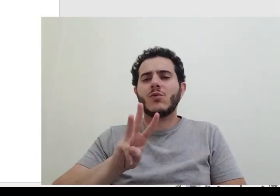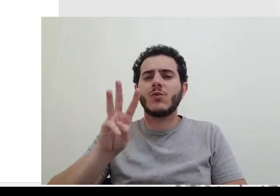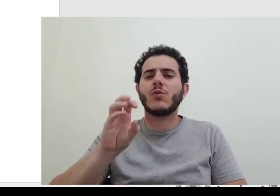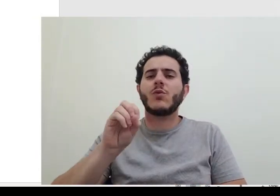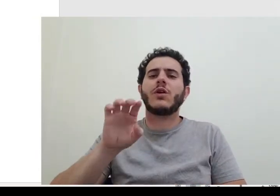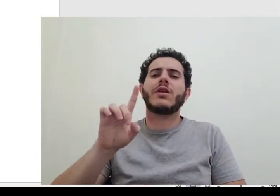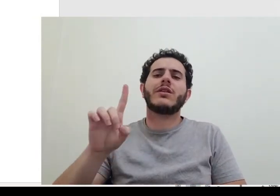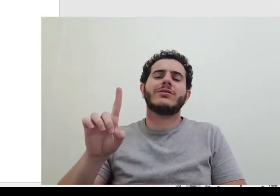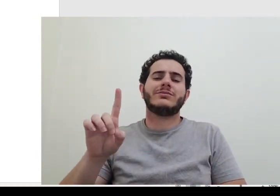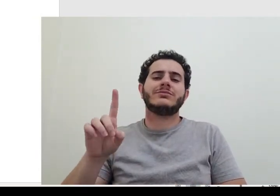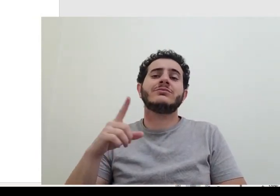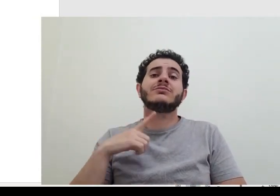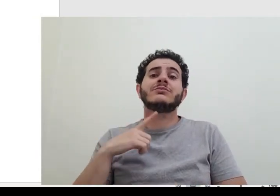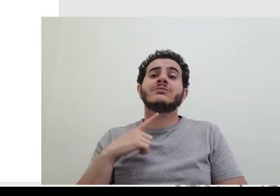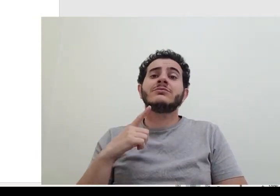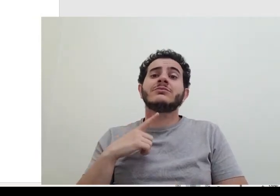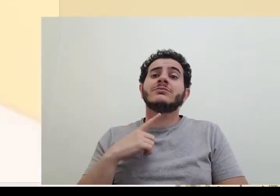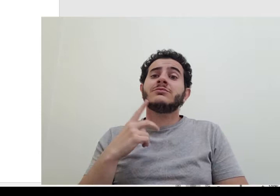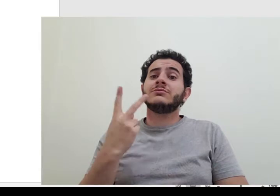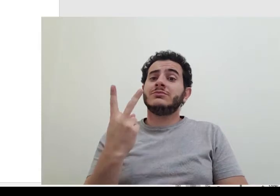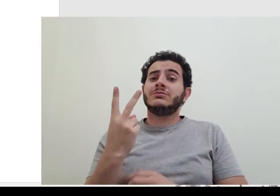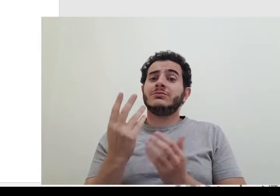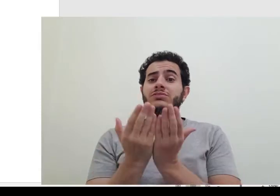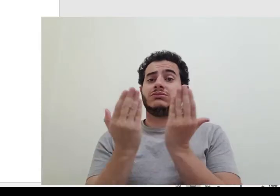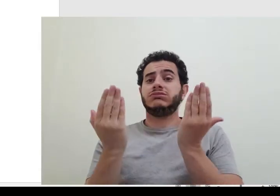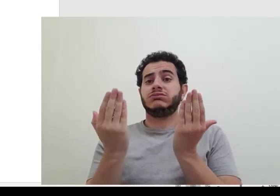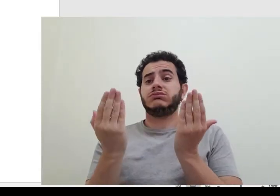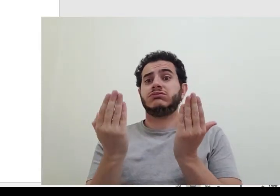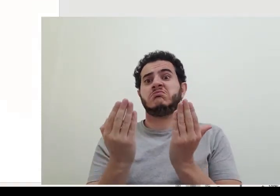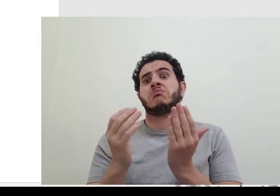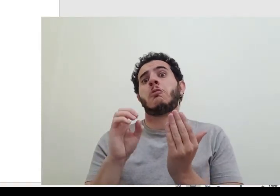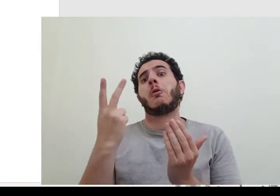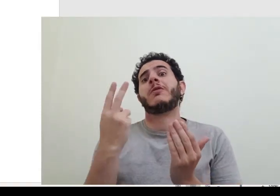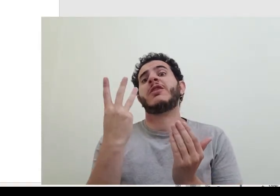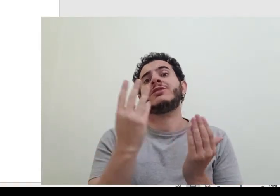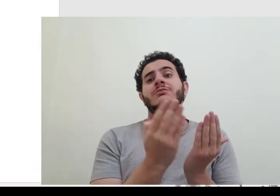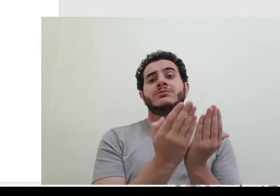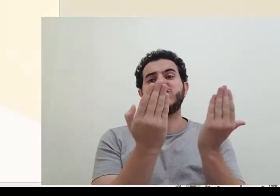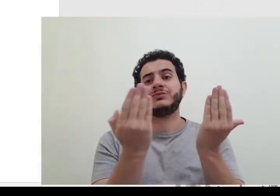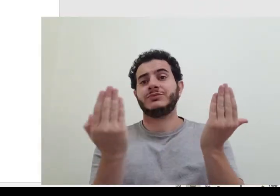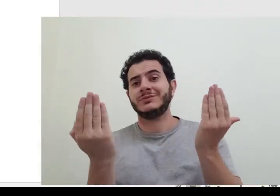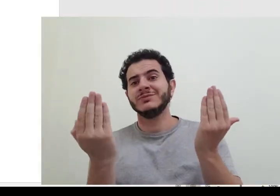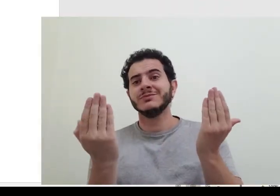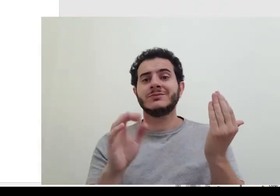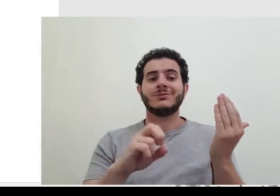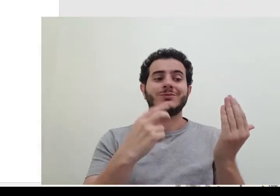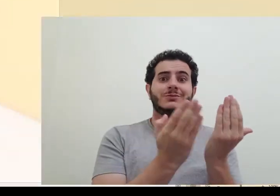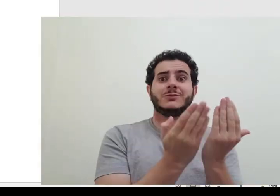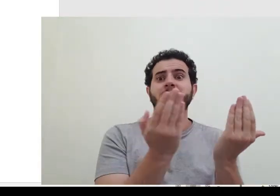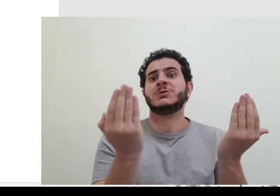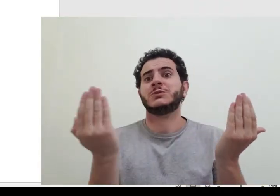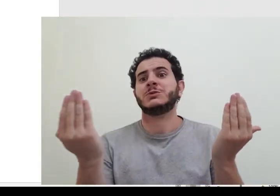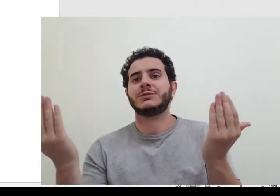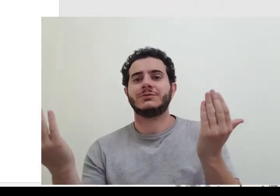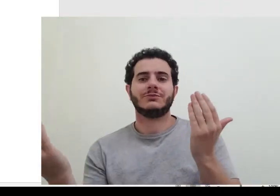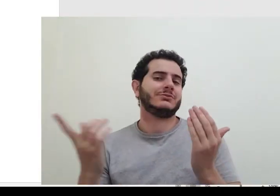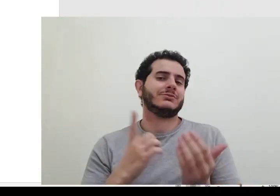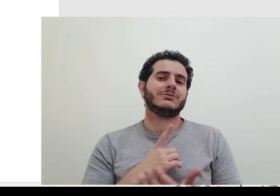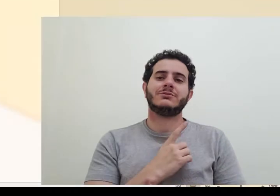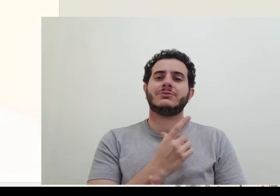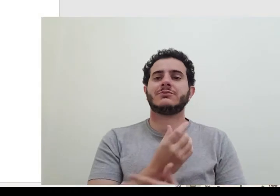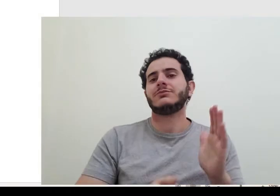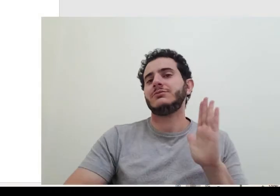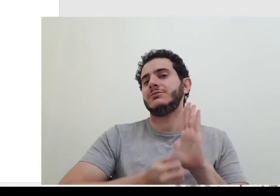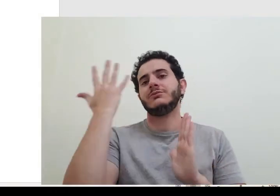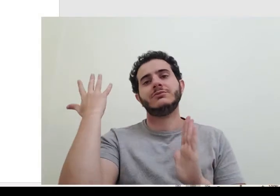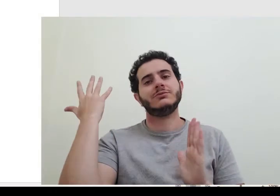consegue ter dois documentos, três, quatro documentos, quatro arquivos abertos ao mesmo tempo. Então é um